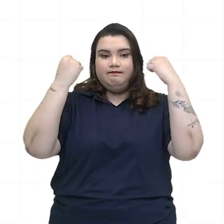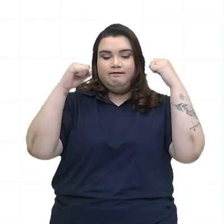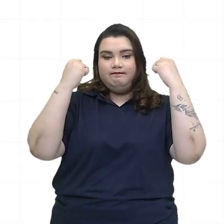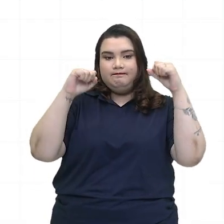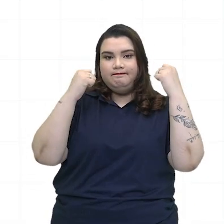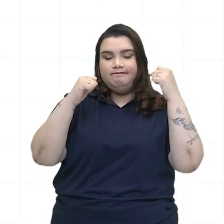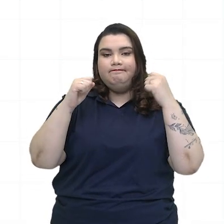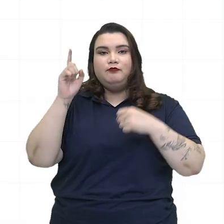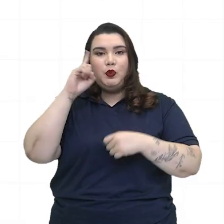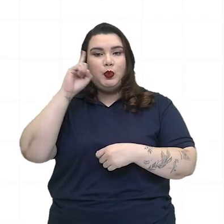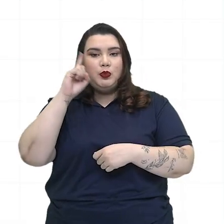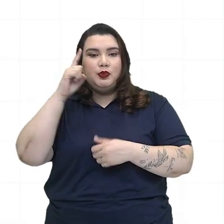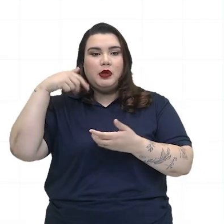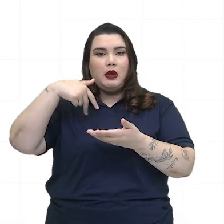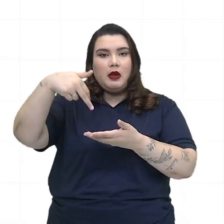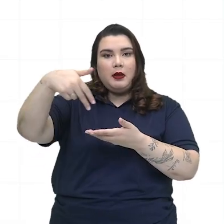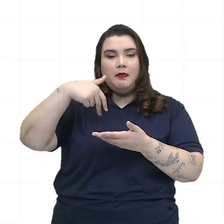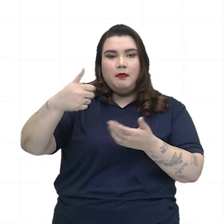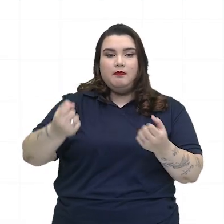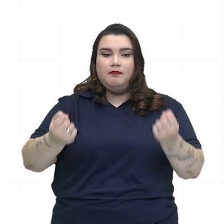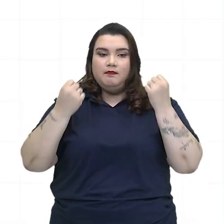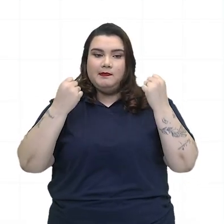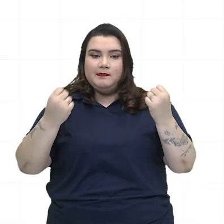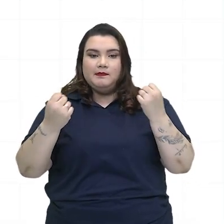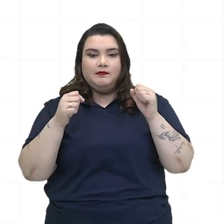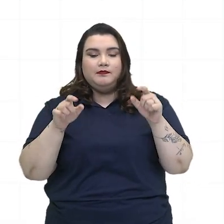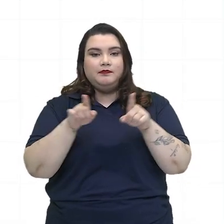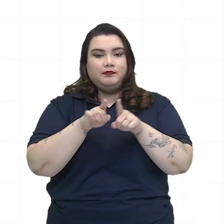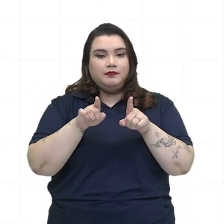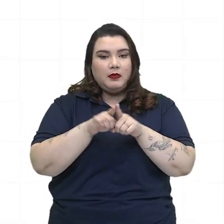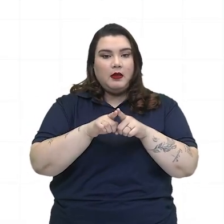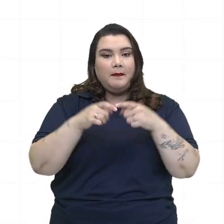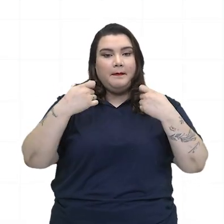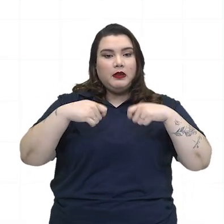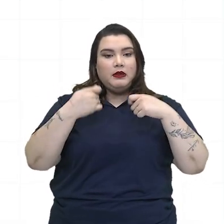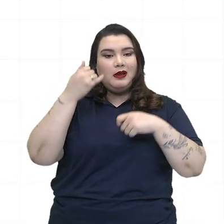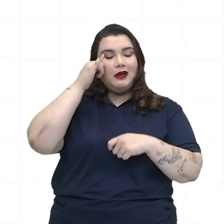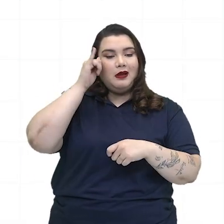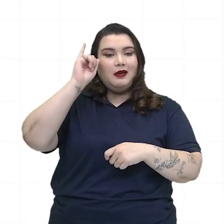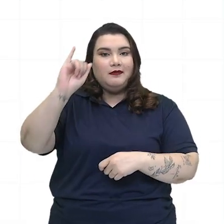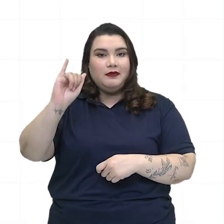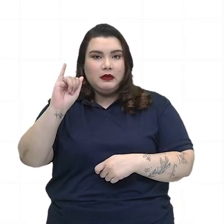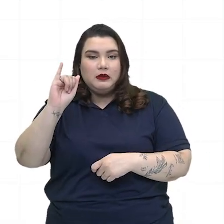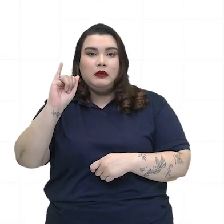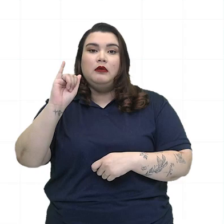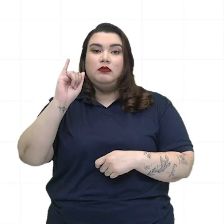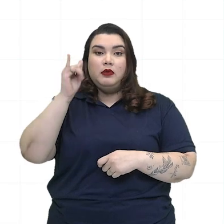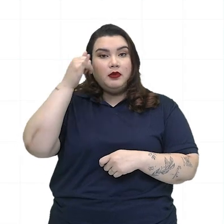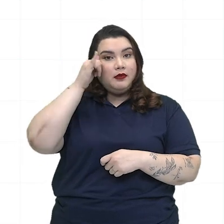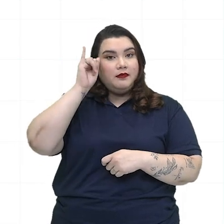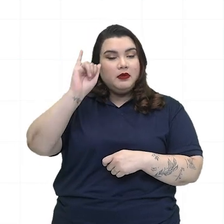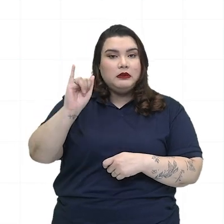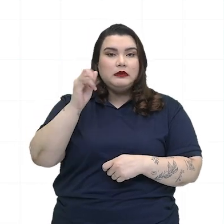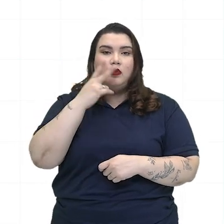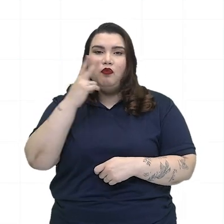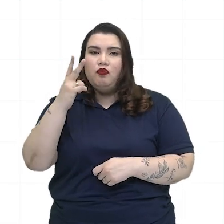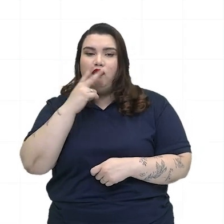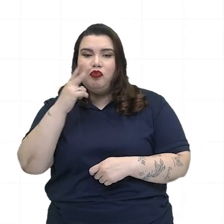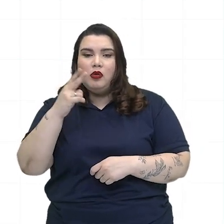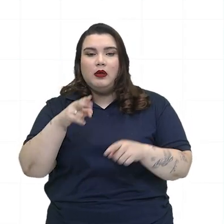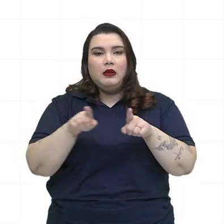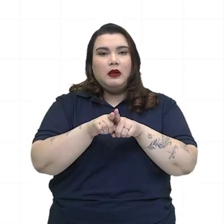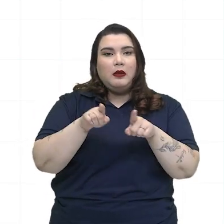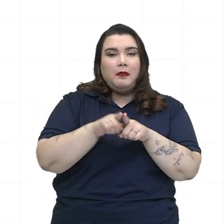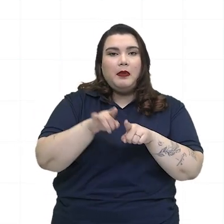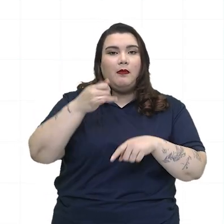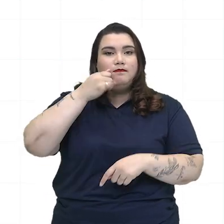como caminhada e musculação. É necessário evitar o tabagismo e o excesso de